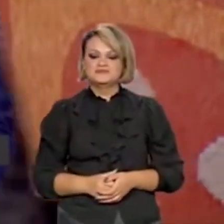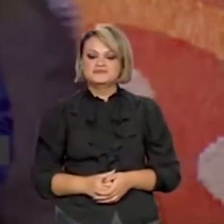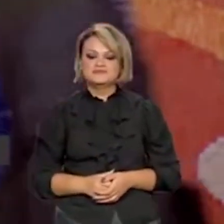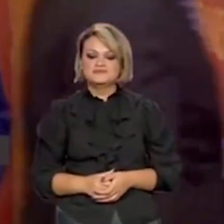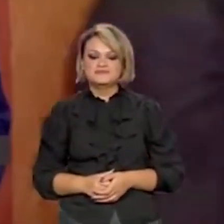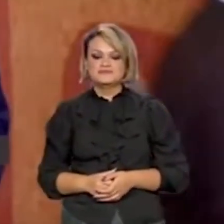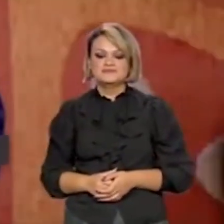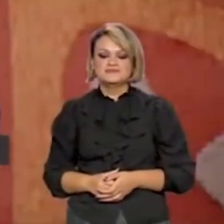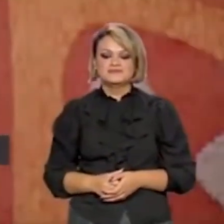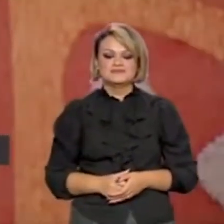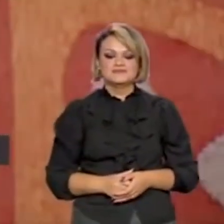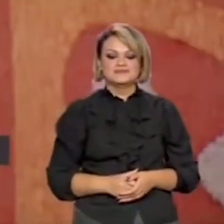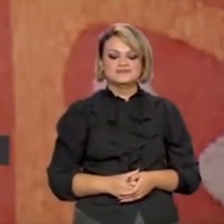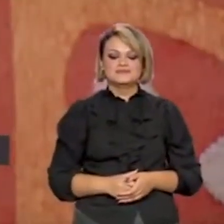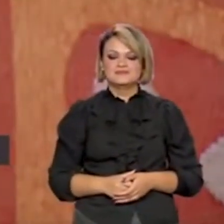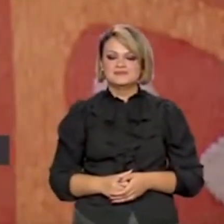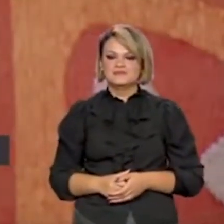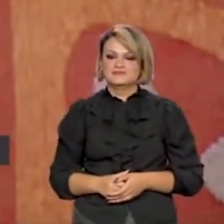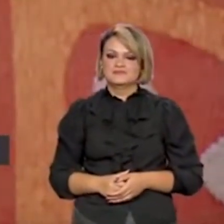e